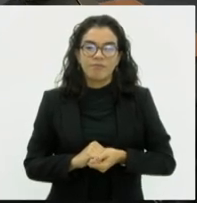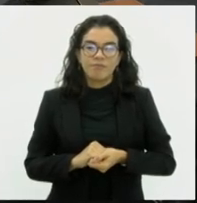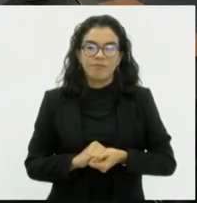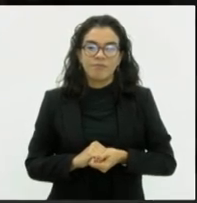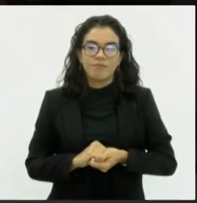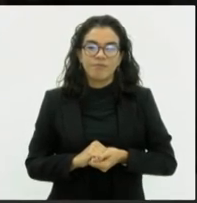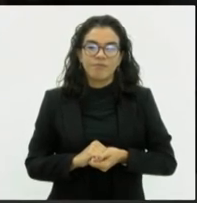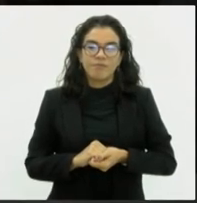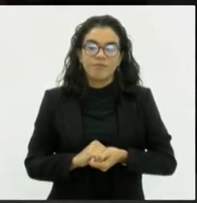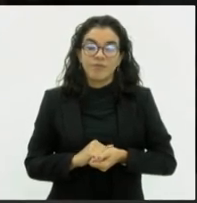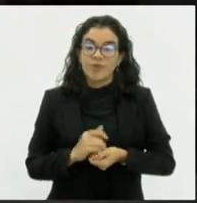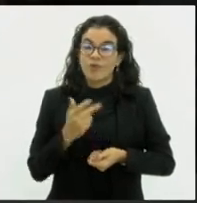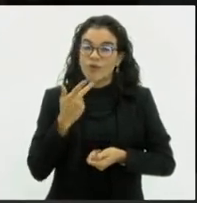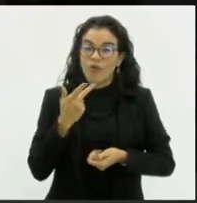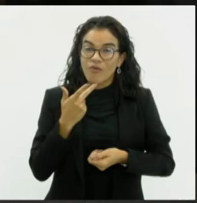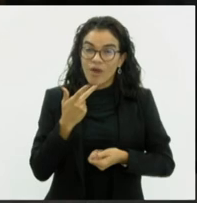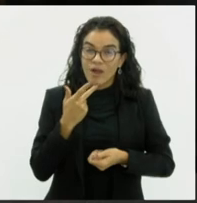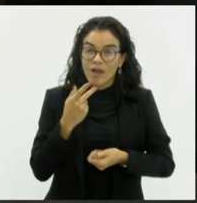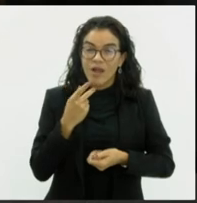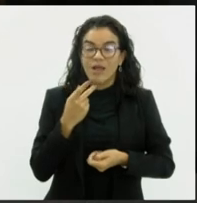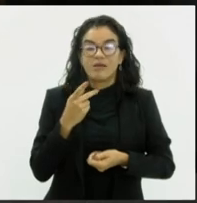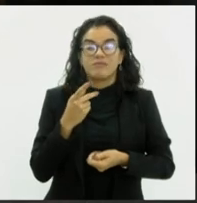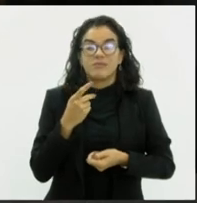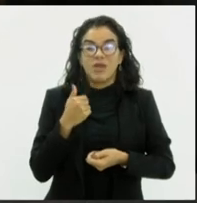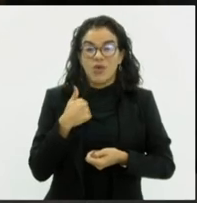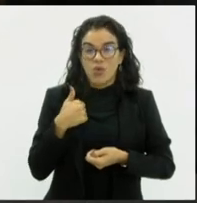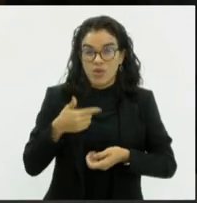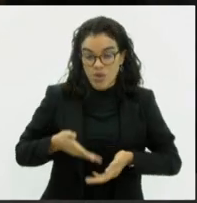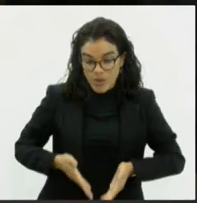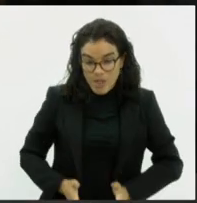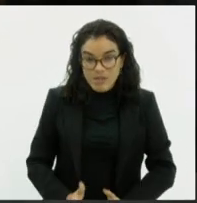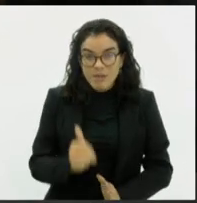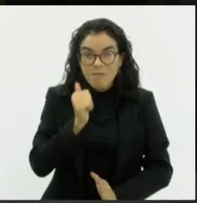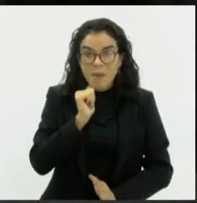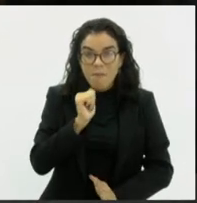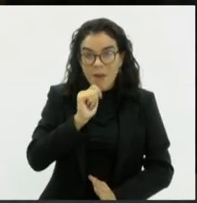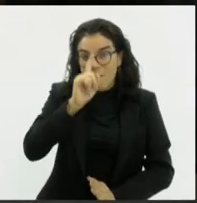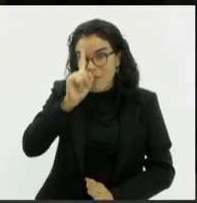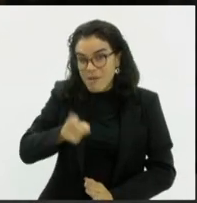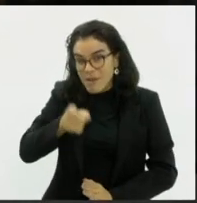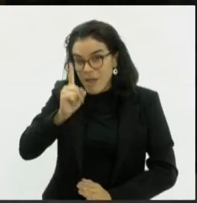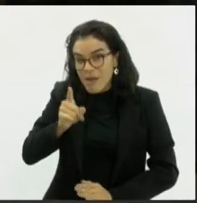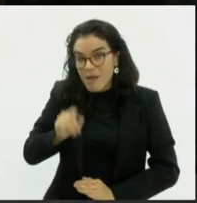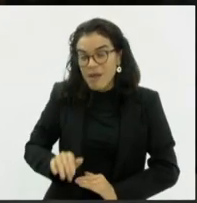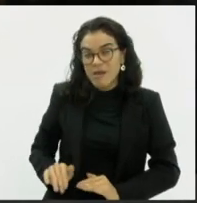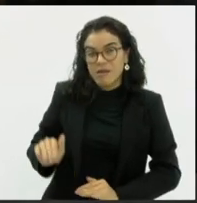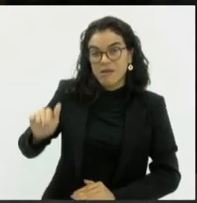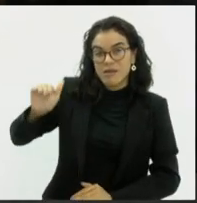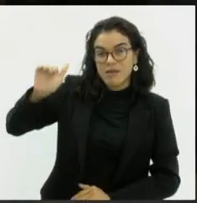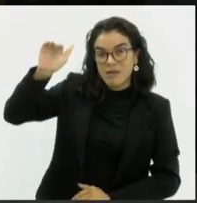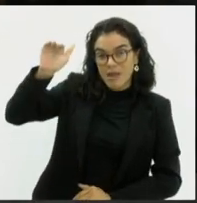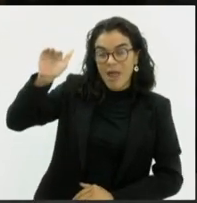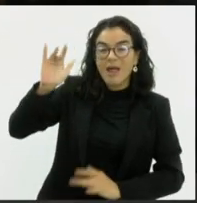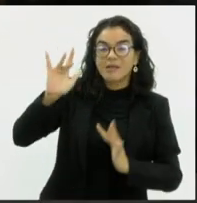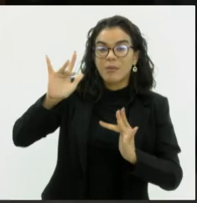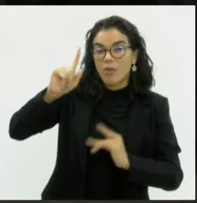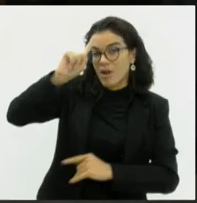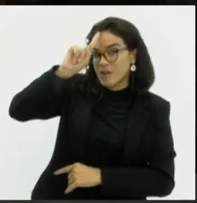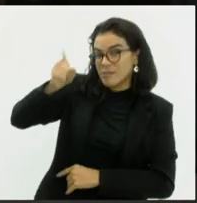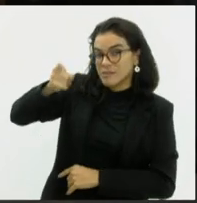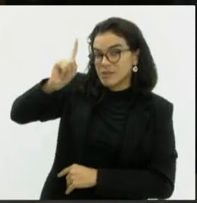Falar uma coisa que o Chiquinho sempre dizia, quando ele nasceu, a mãe mandava nele. Quando ele cresceu, a namorada